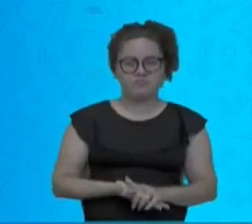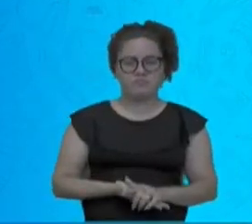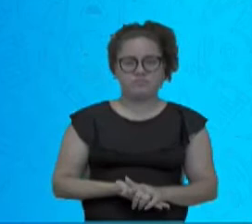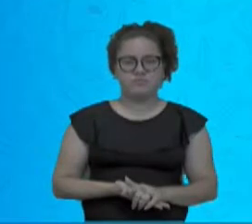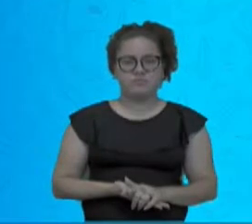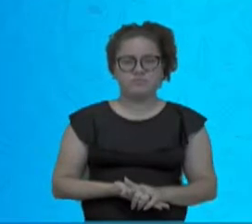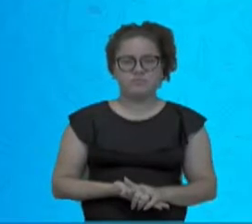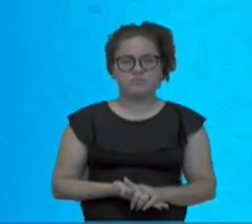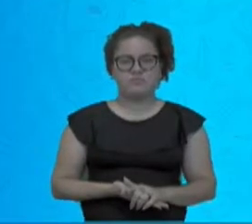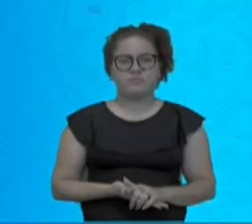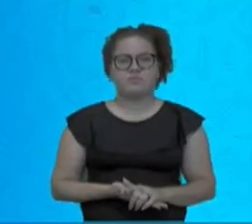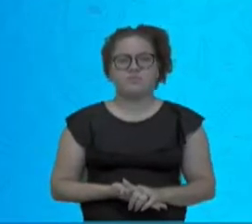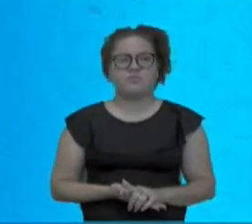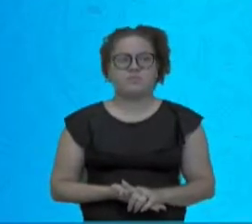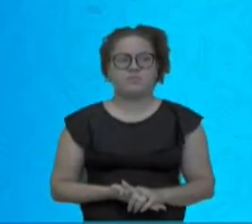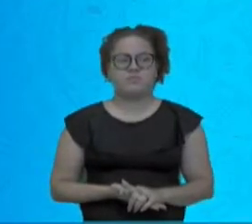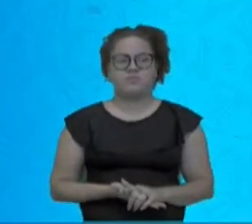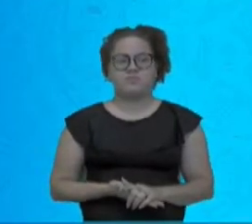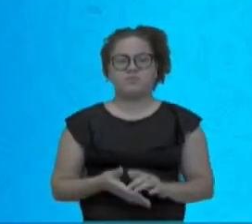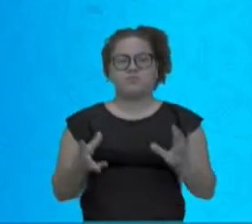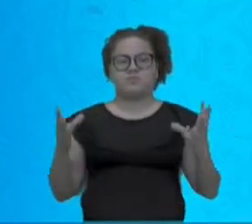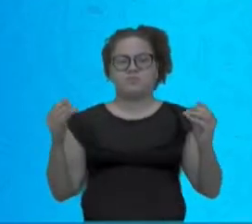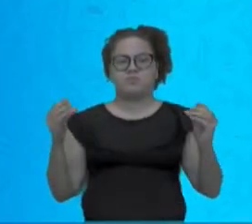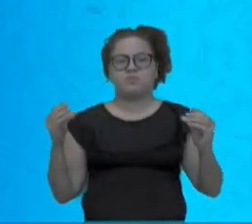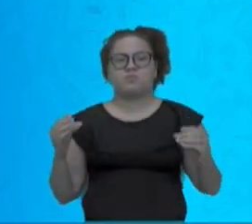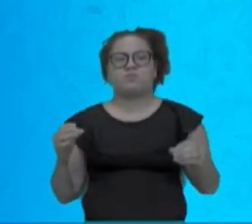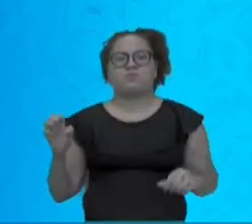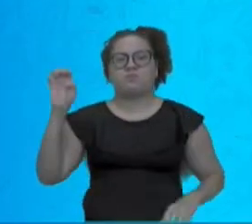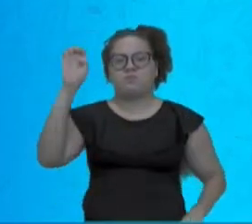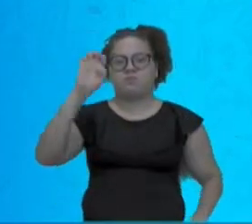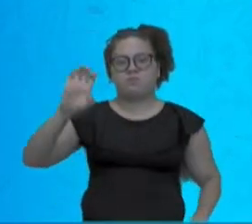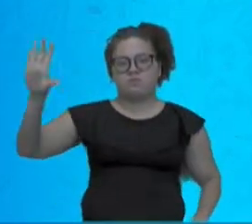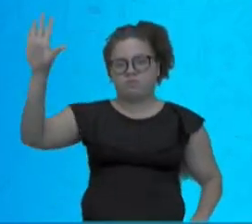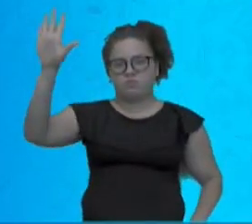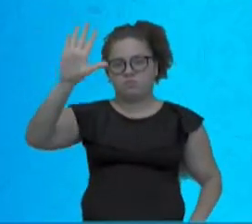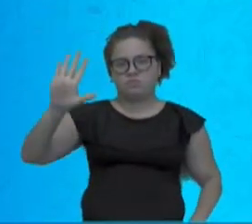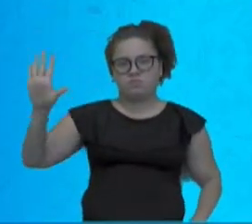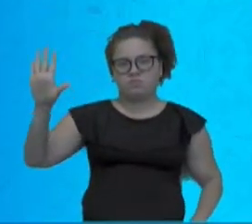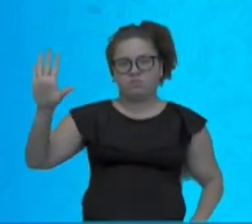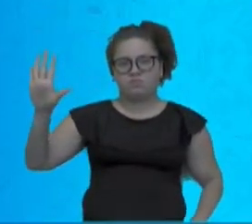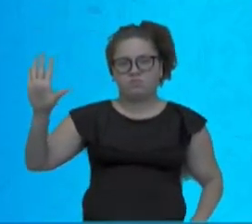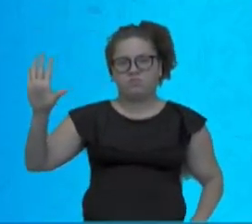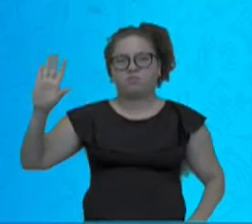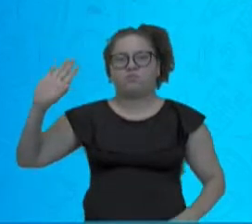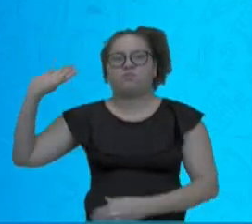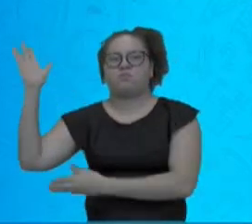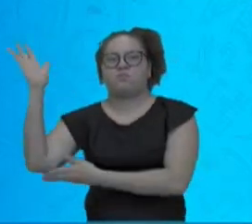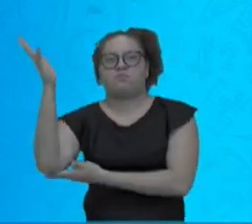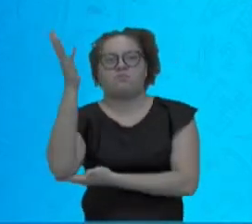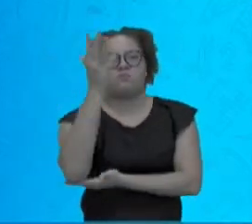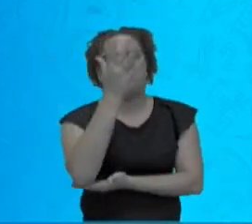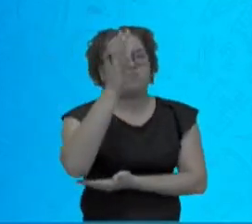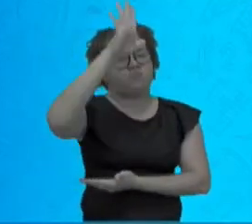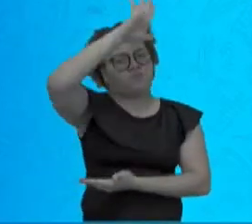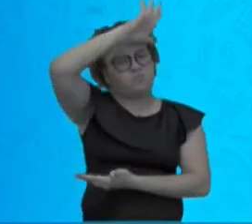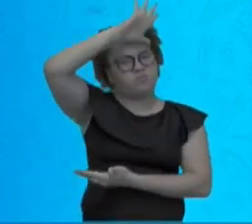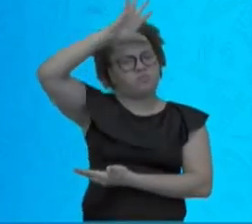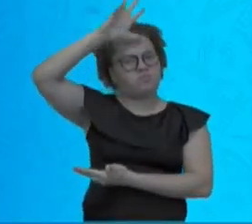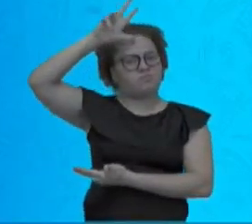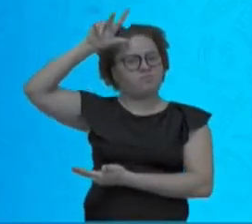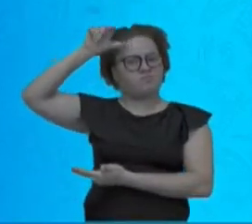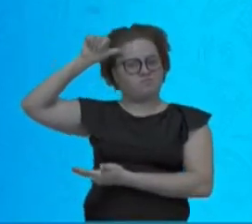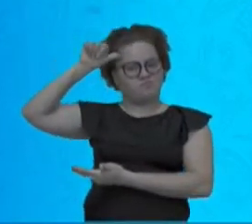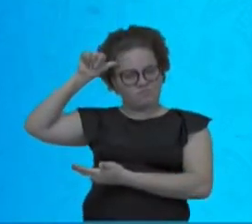temos predominantemente nessa região a vegetação amazônica, da floresta amazônica,